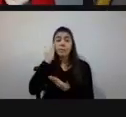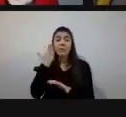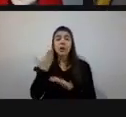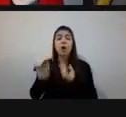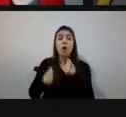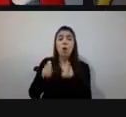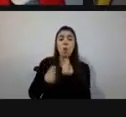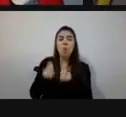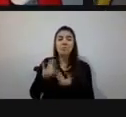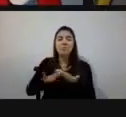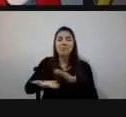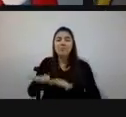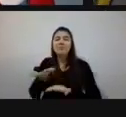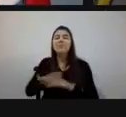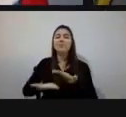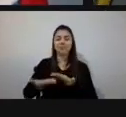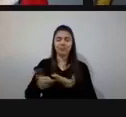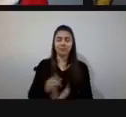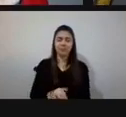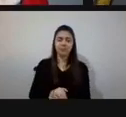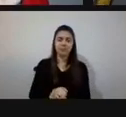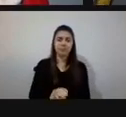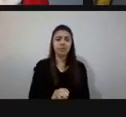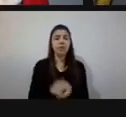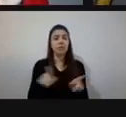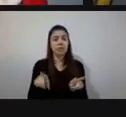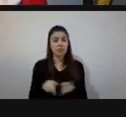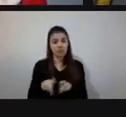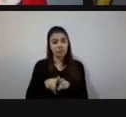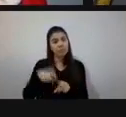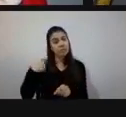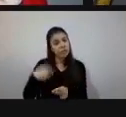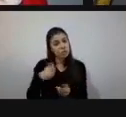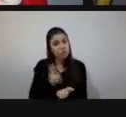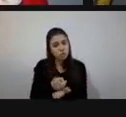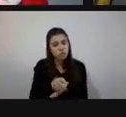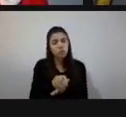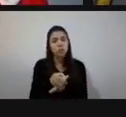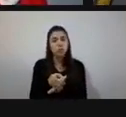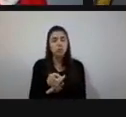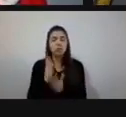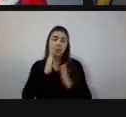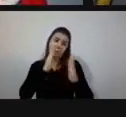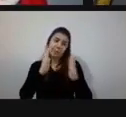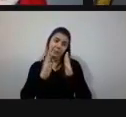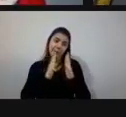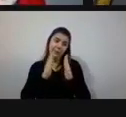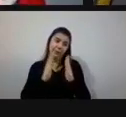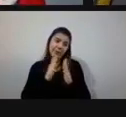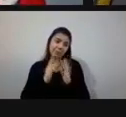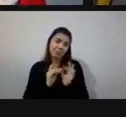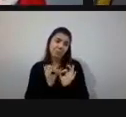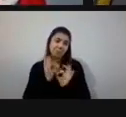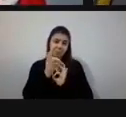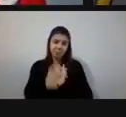que estão assistindo, né? É importante também, nós sabemos que hoje o público adolescente tem muito acesso a redes sociais,